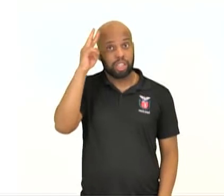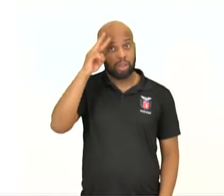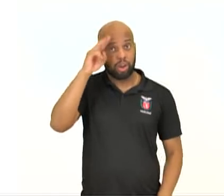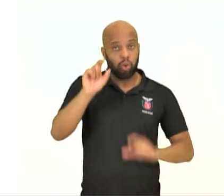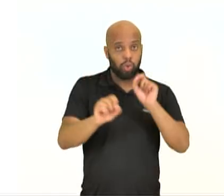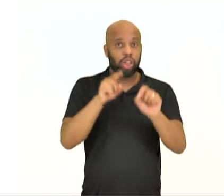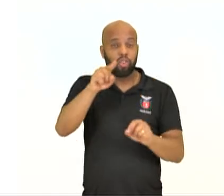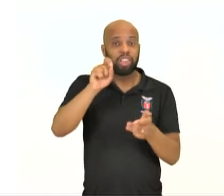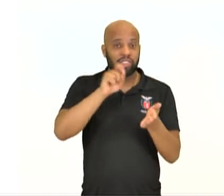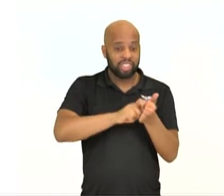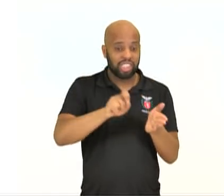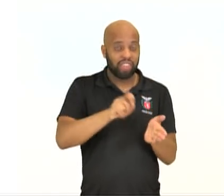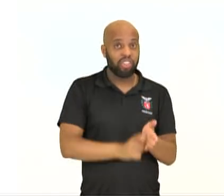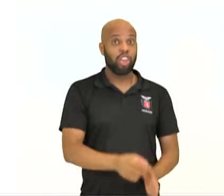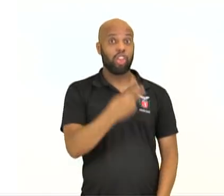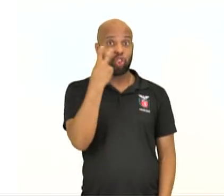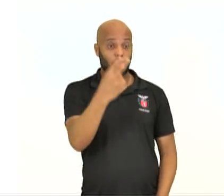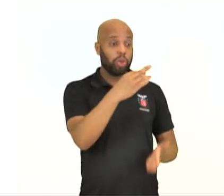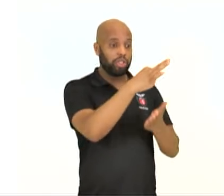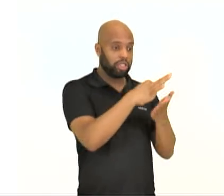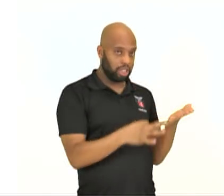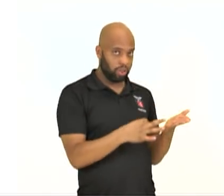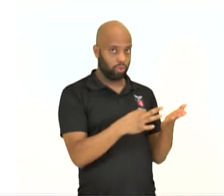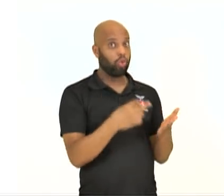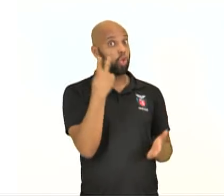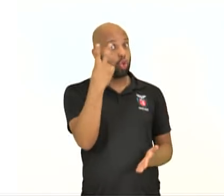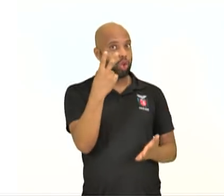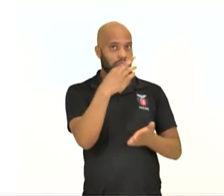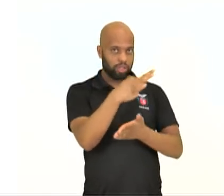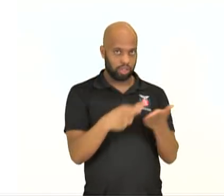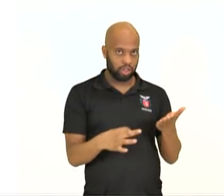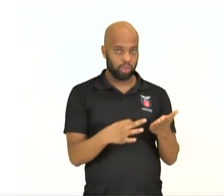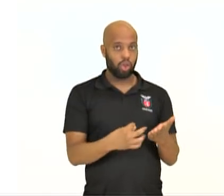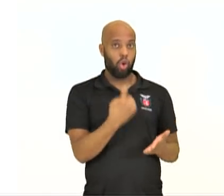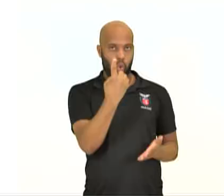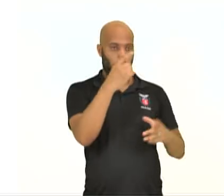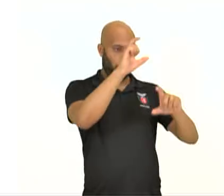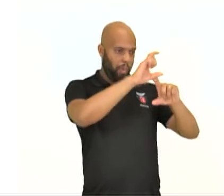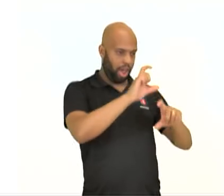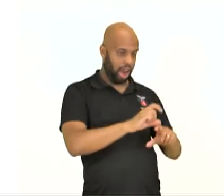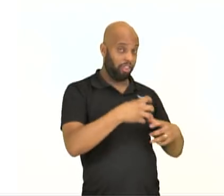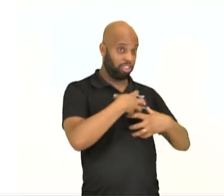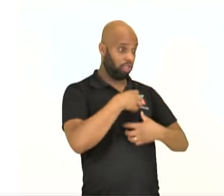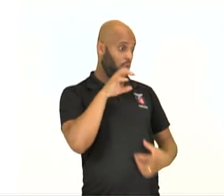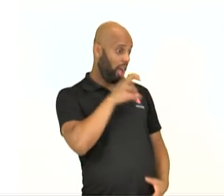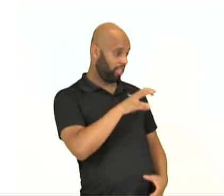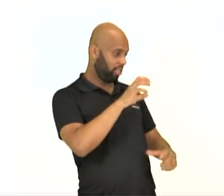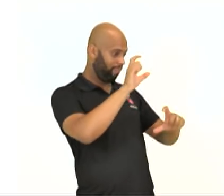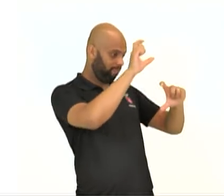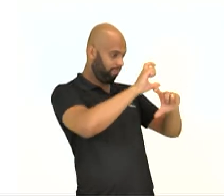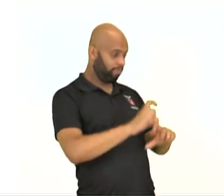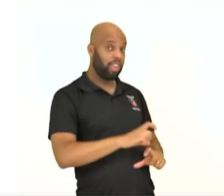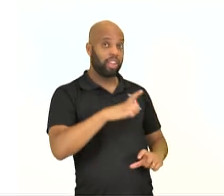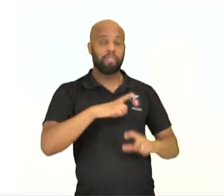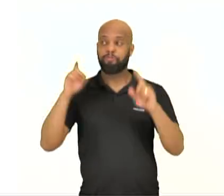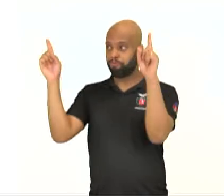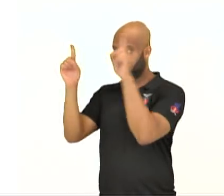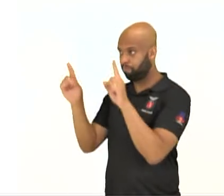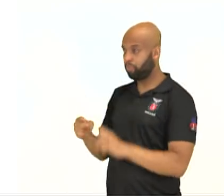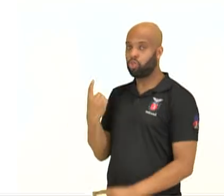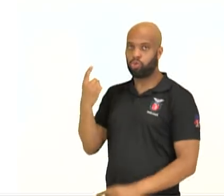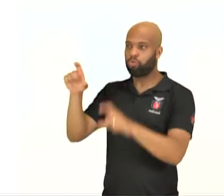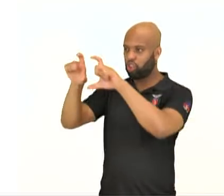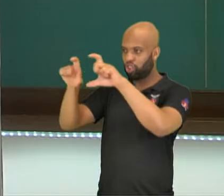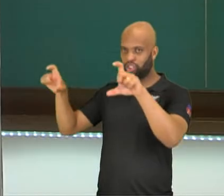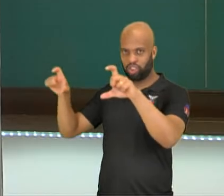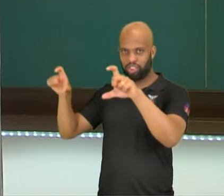irá escrever 2 pequenos textos, um parágrafo em prosa e uma estrofe em